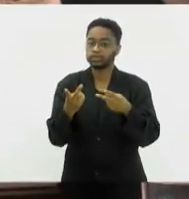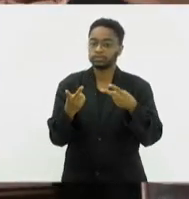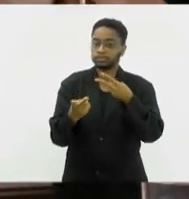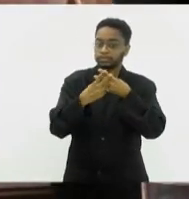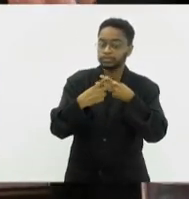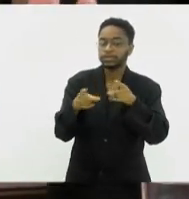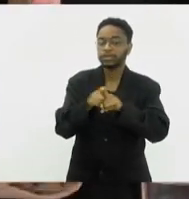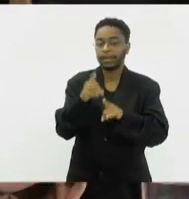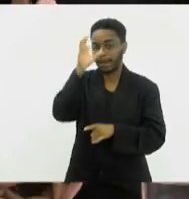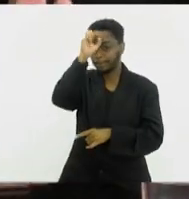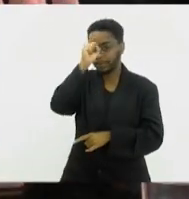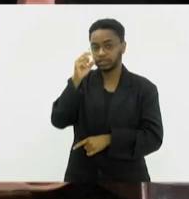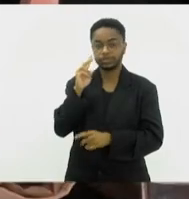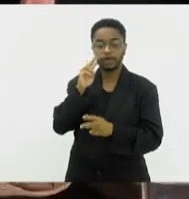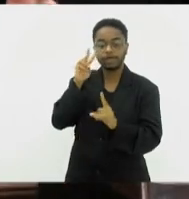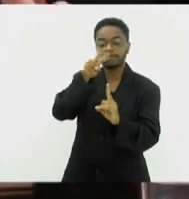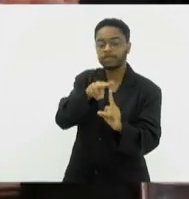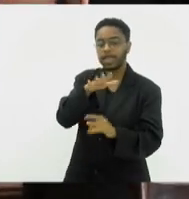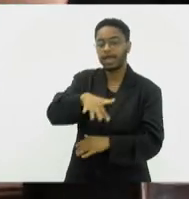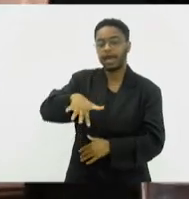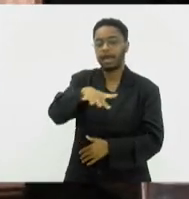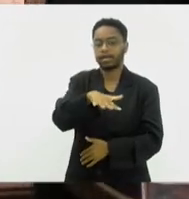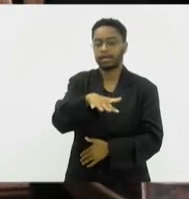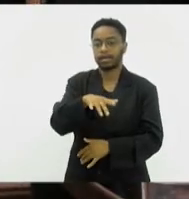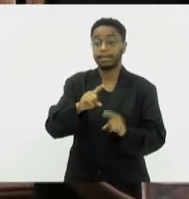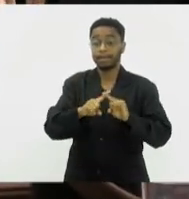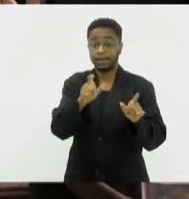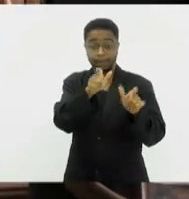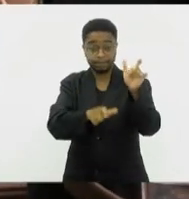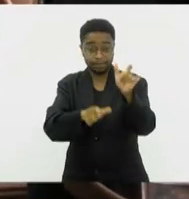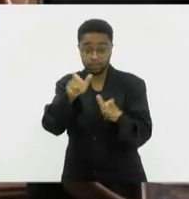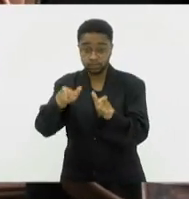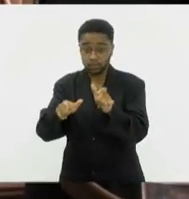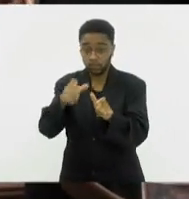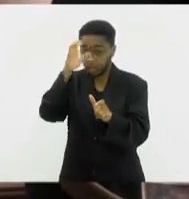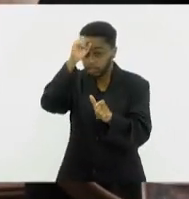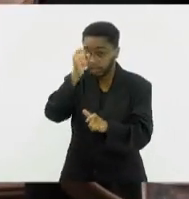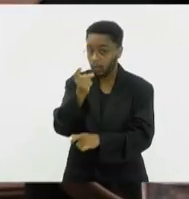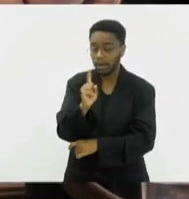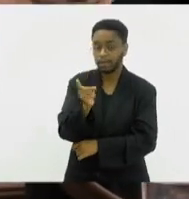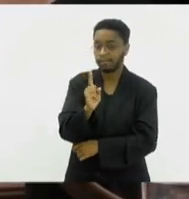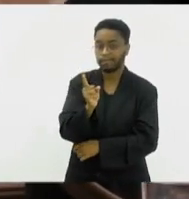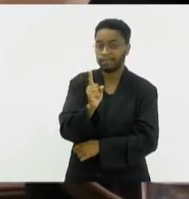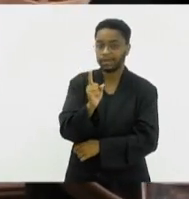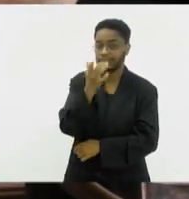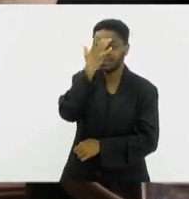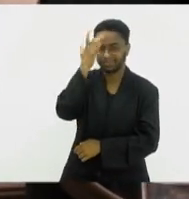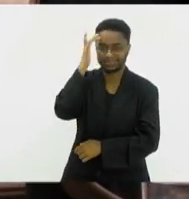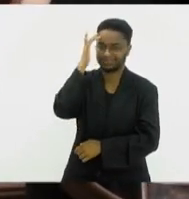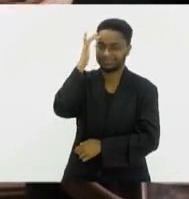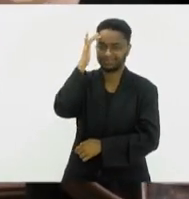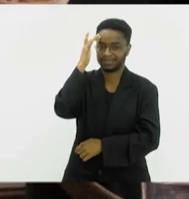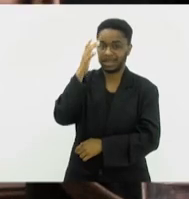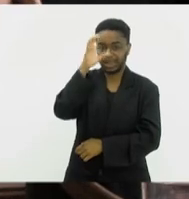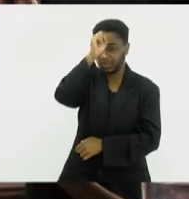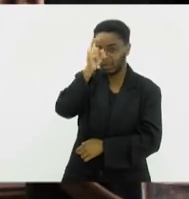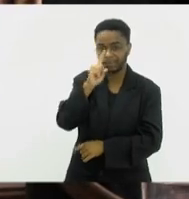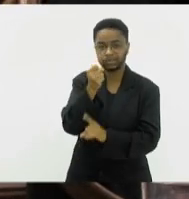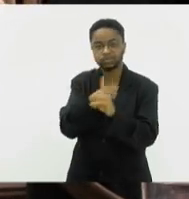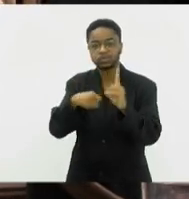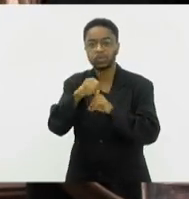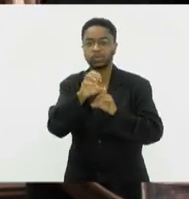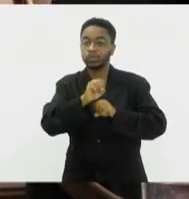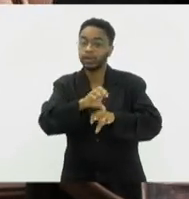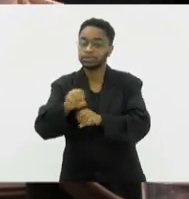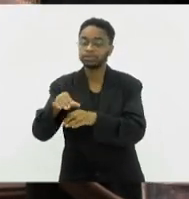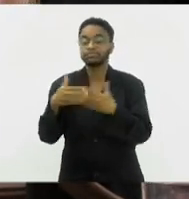aprendem a olhar o contexto de privação de liberdade. Mas essas pessoas não aprendem saúde mental, socioeducativo. Então,